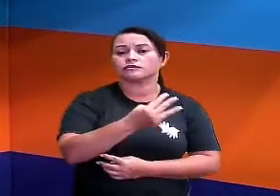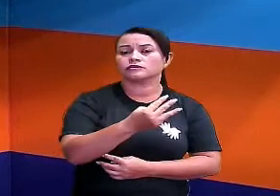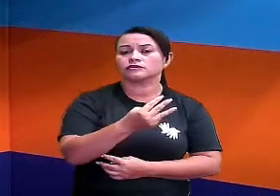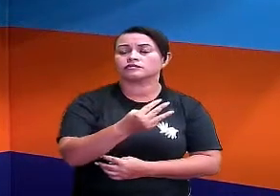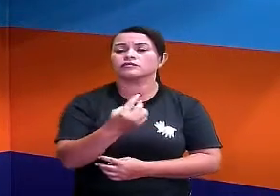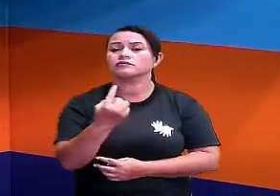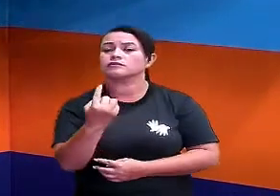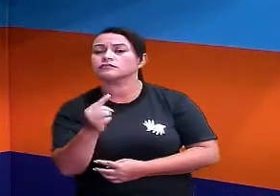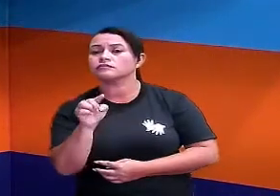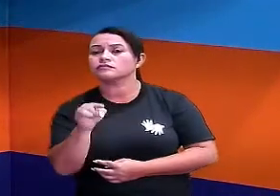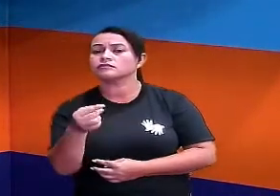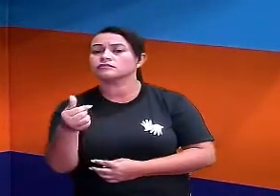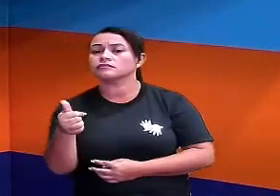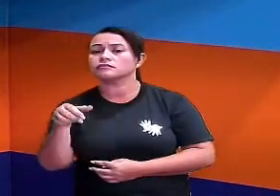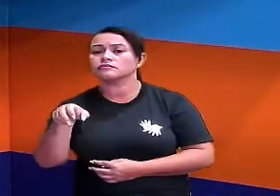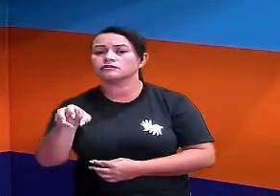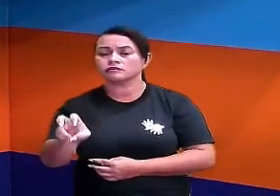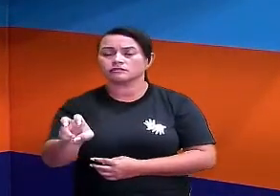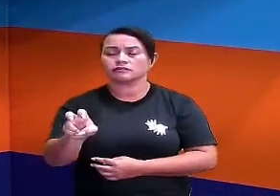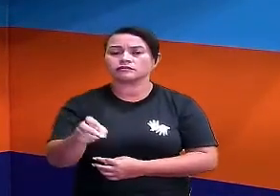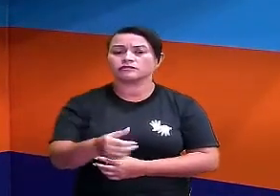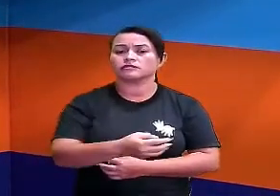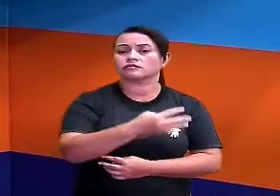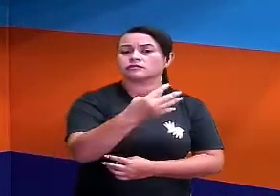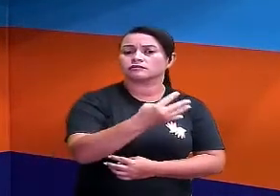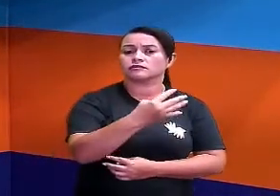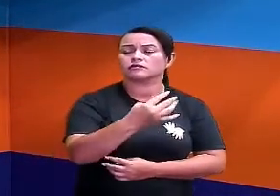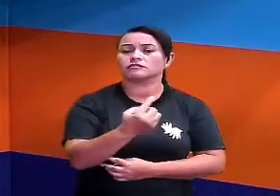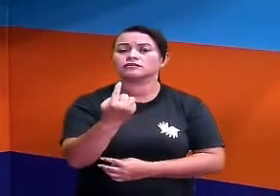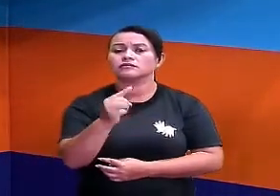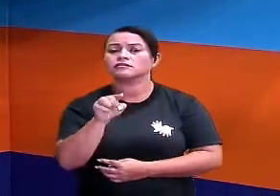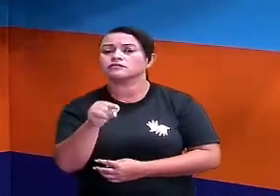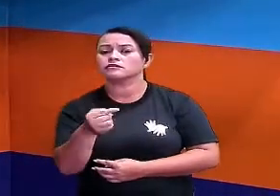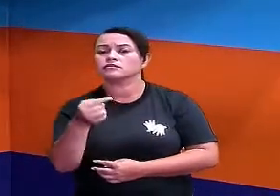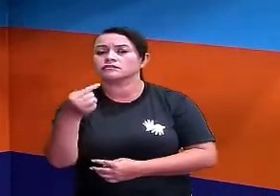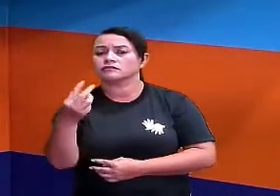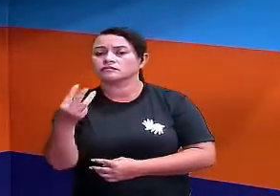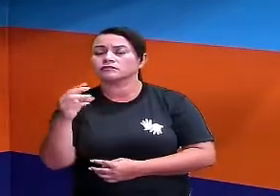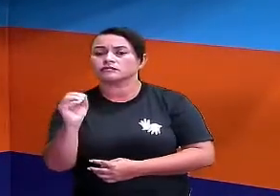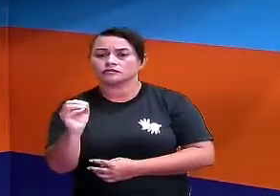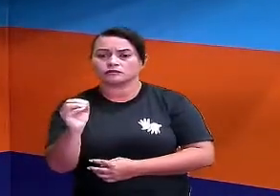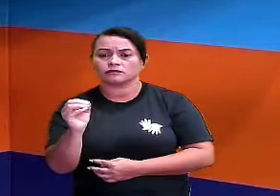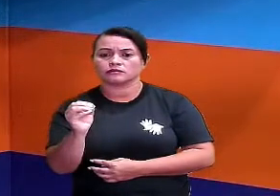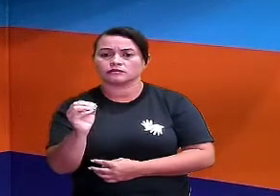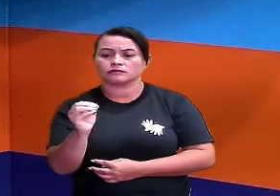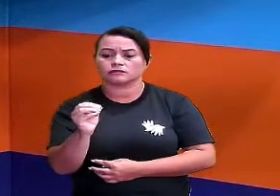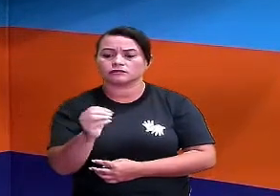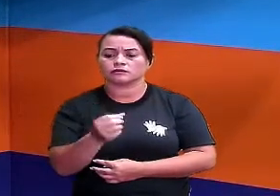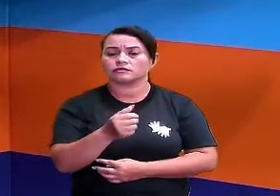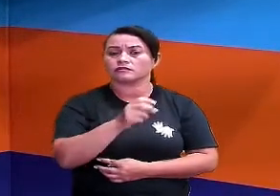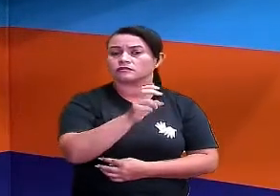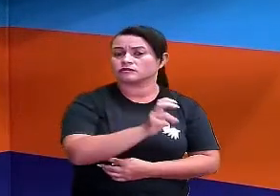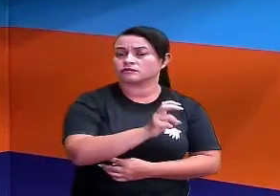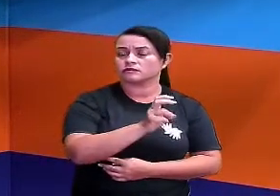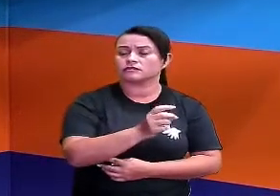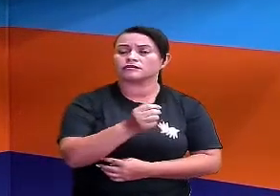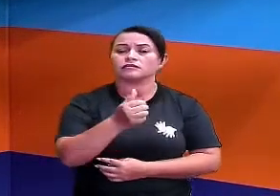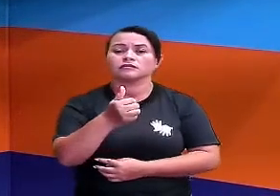consulta, 1,15 m. Quarta consulta, 1,30 m. Quinta